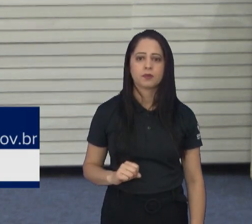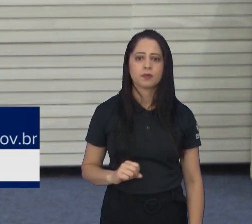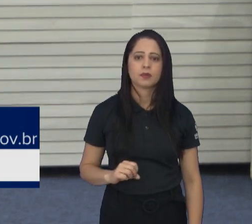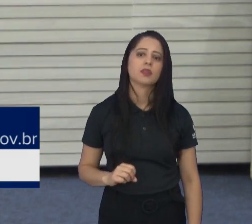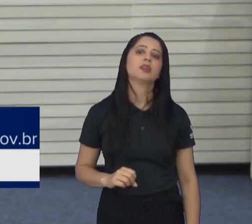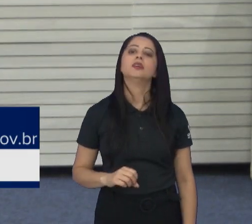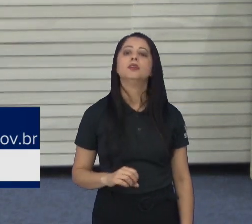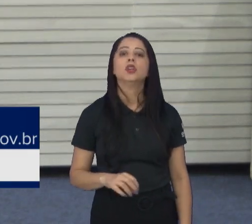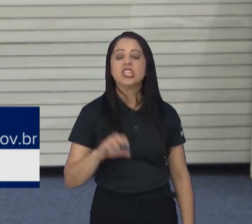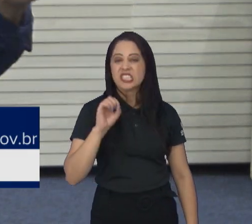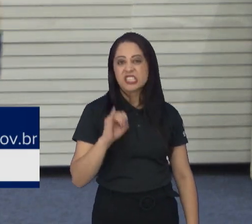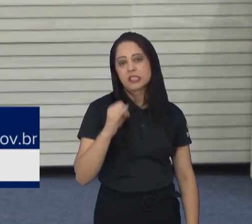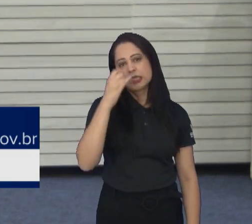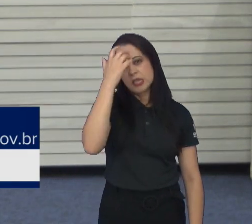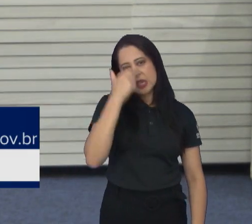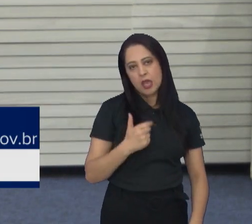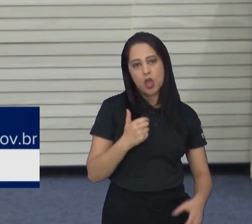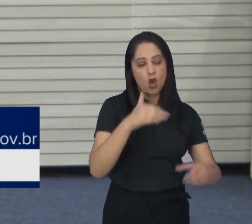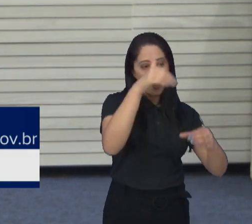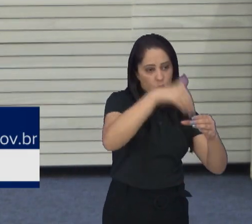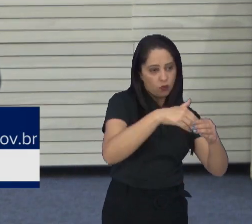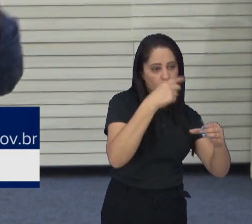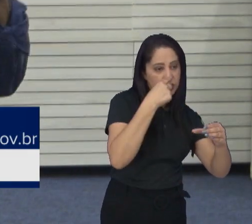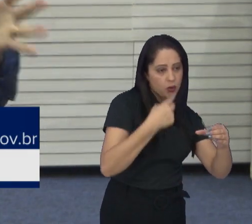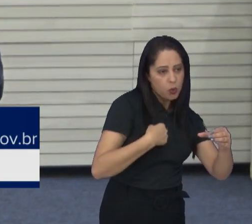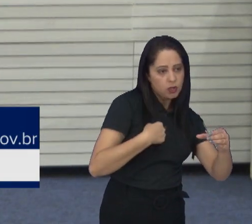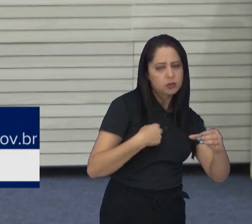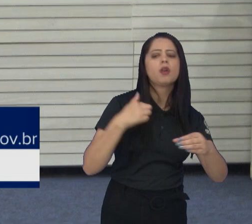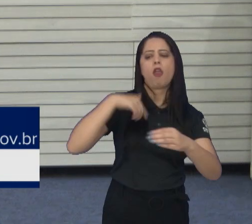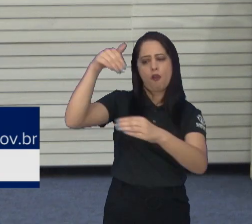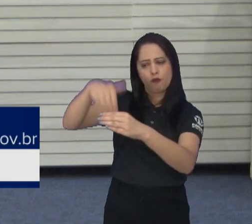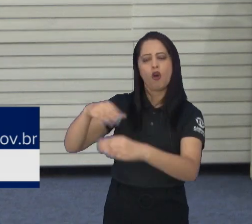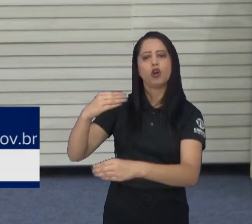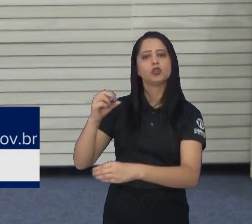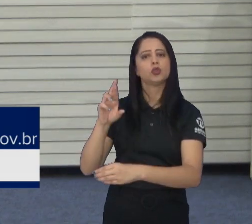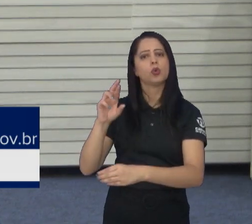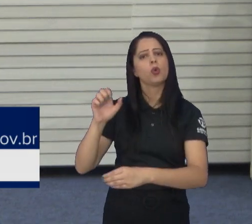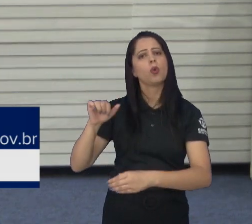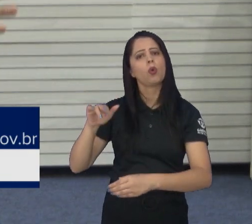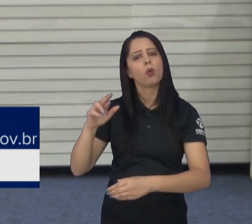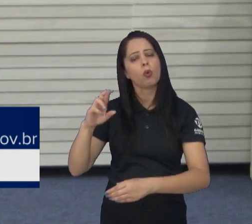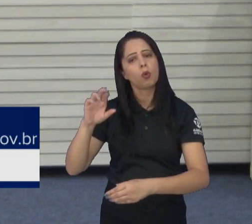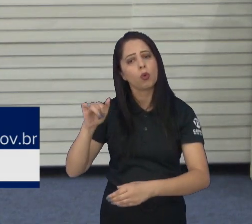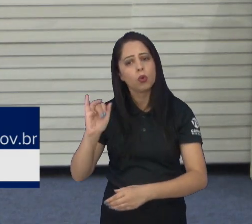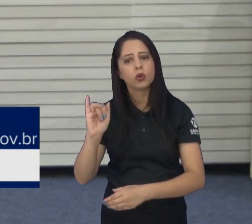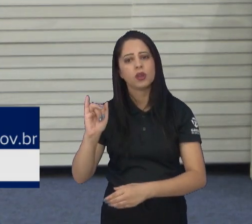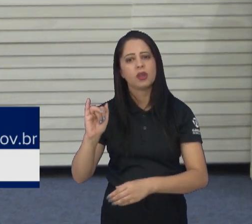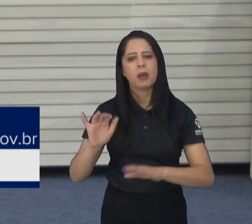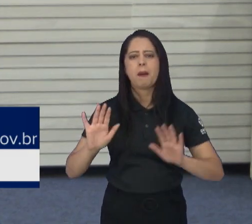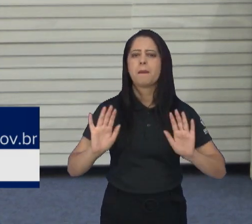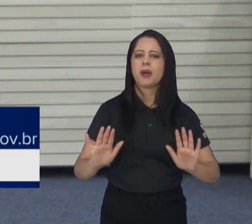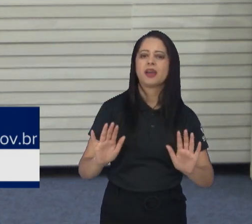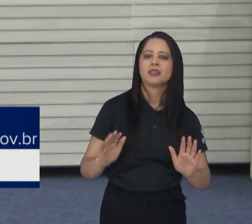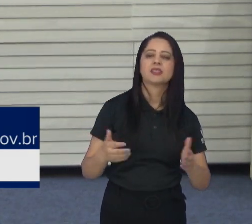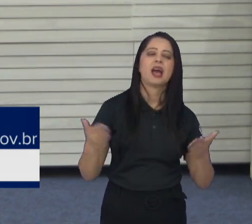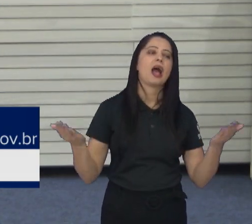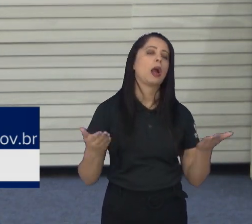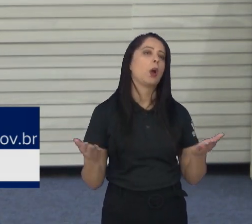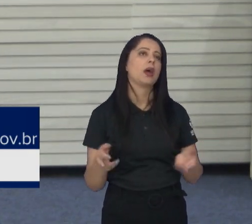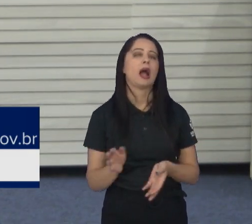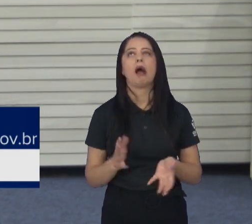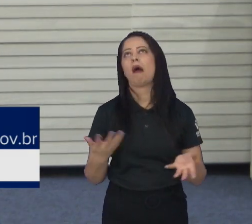Se eu não for votar no Anderson, eu voto no Cury para prefeito, porque ele foi um grande prefeito. Mas hoje, eu não tenho que ficar, eu vou